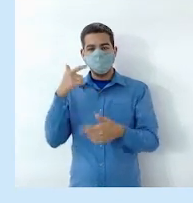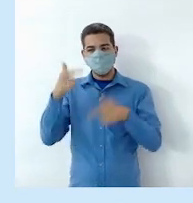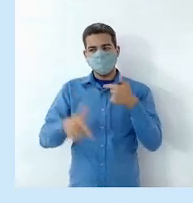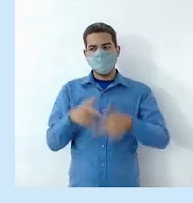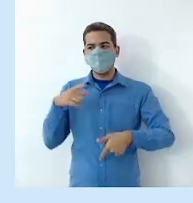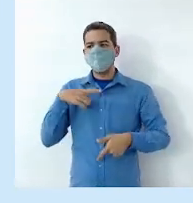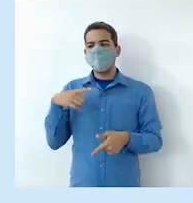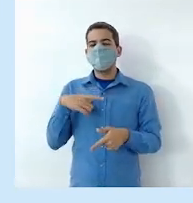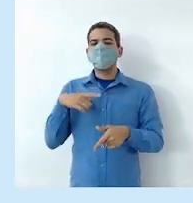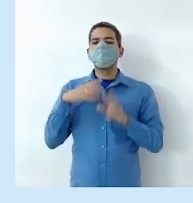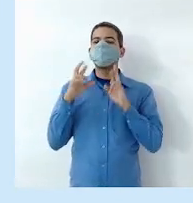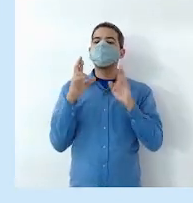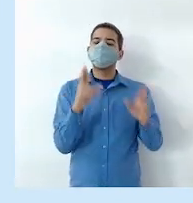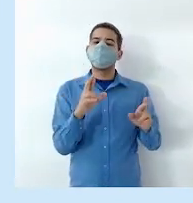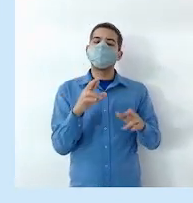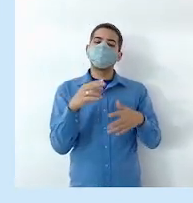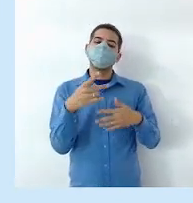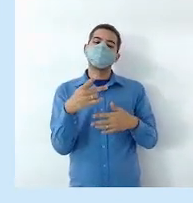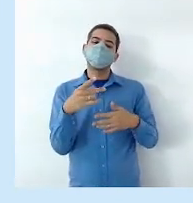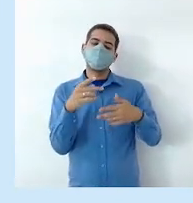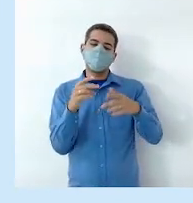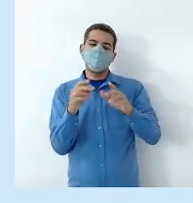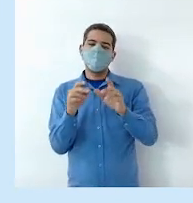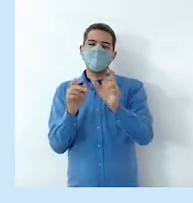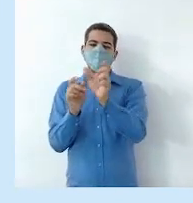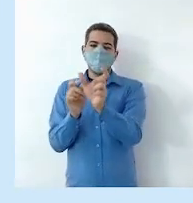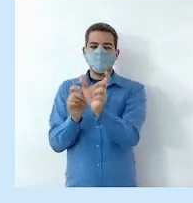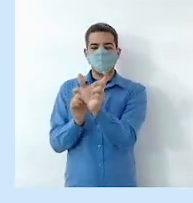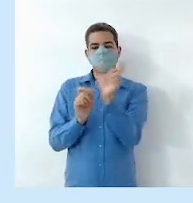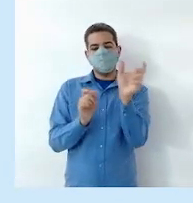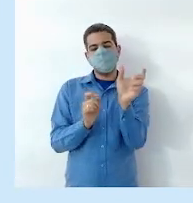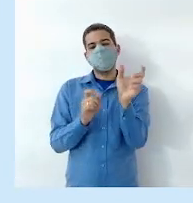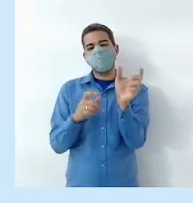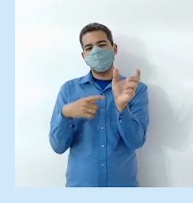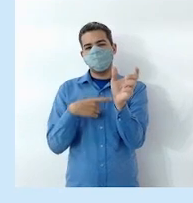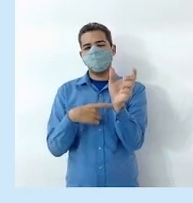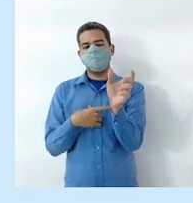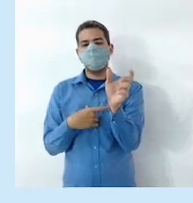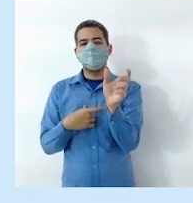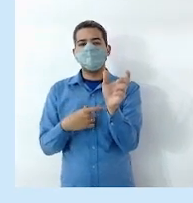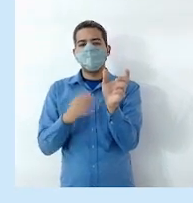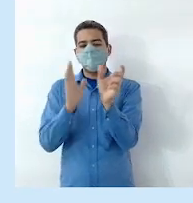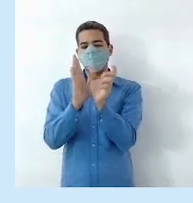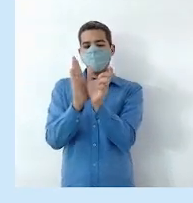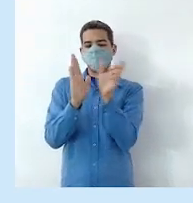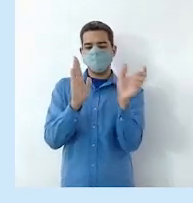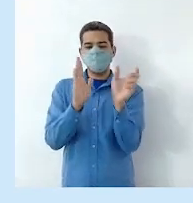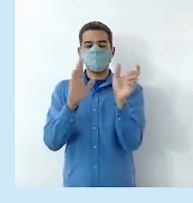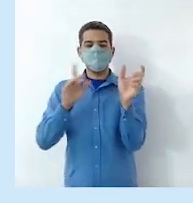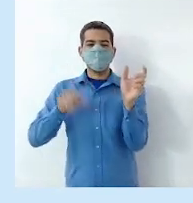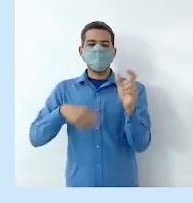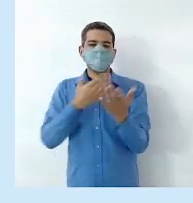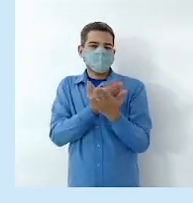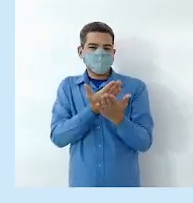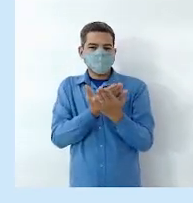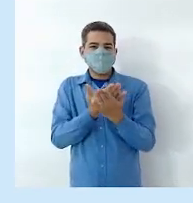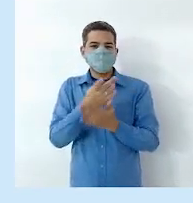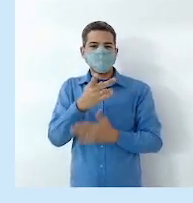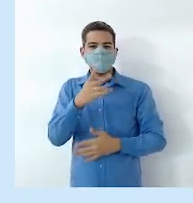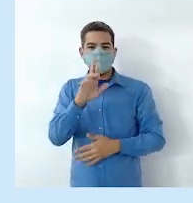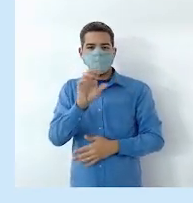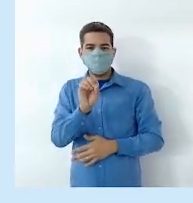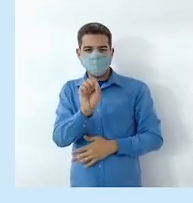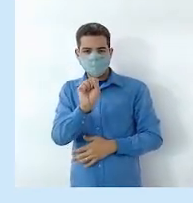respeitando a estruturação dos parágrafos sempre. Mas a gente vai trabalhar com o texto em prosa e nele são narrados